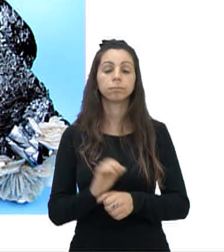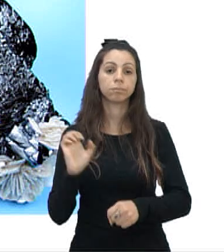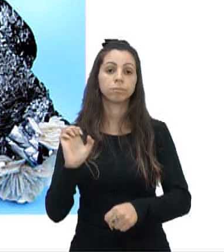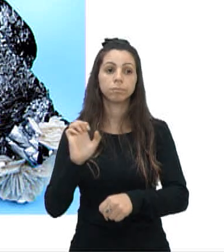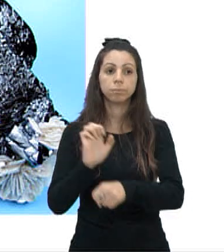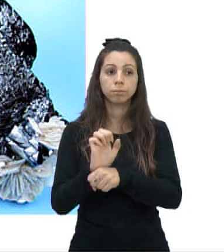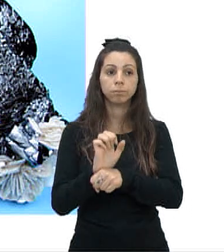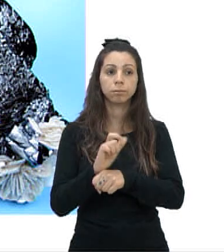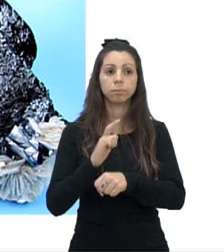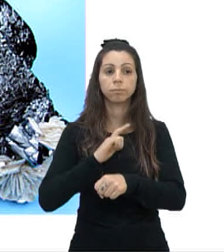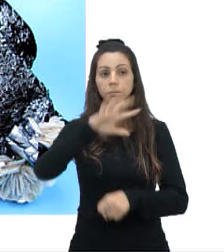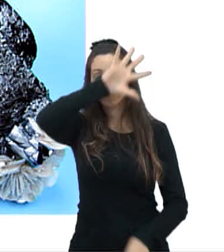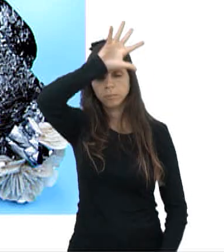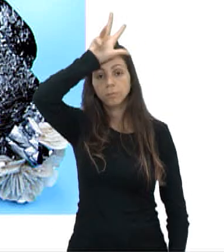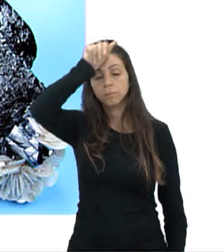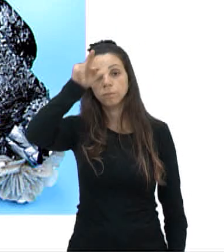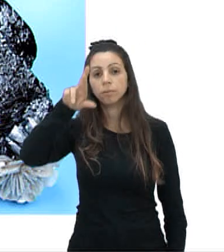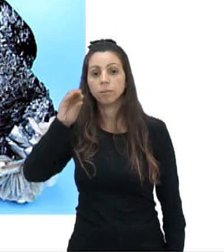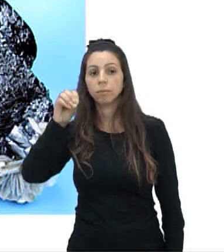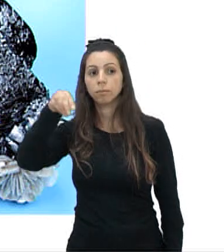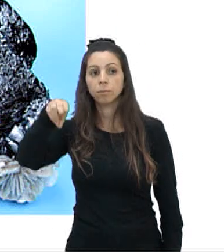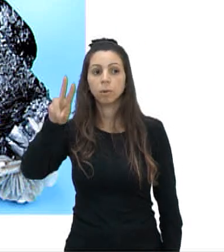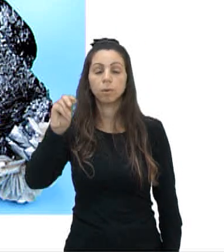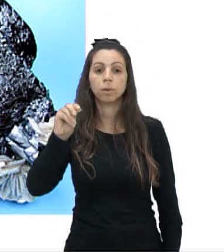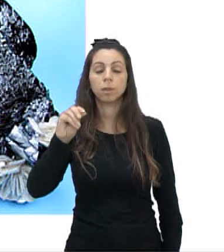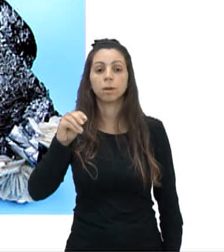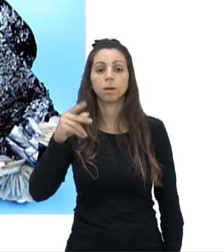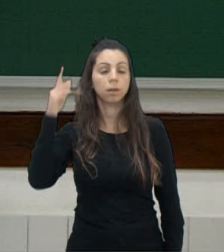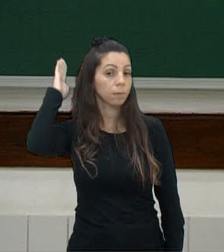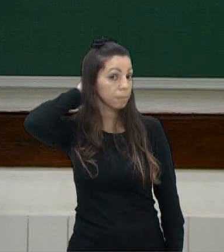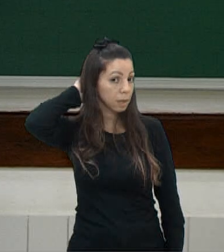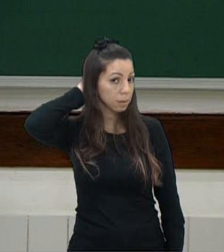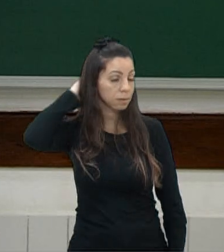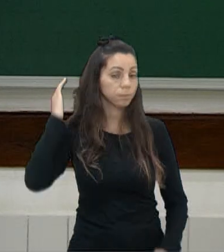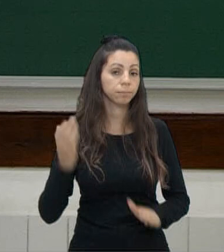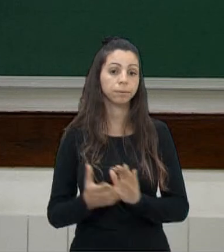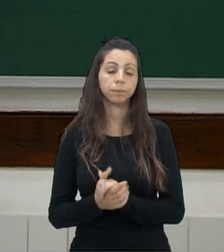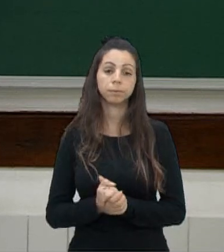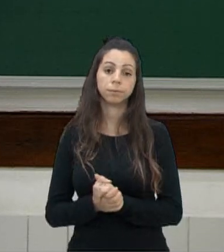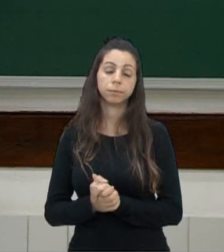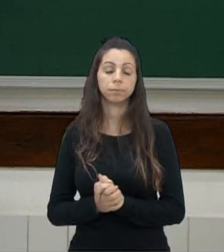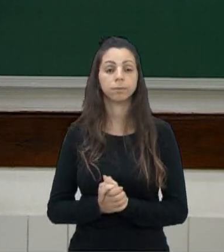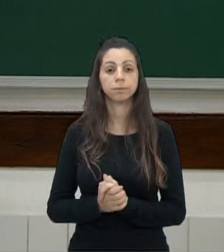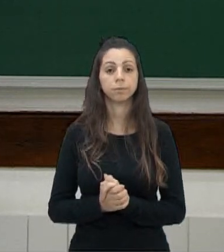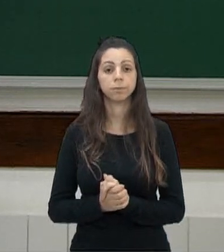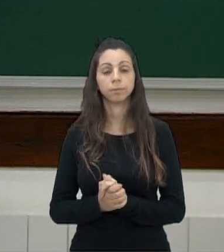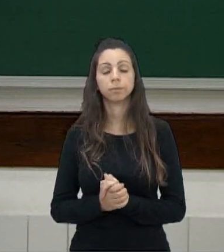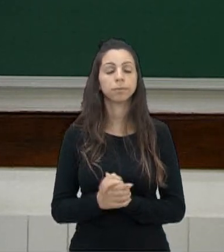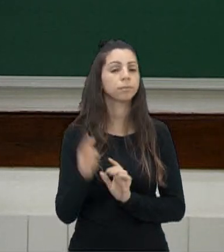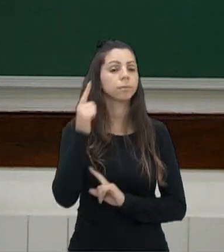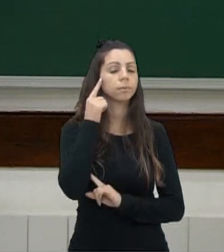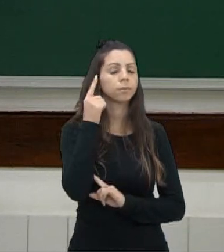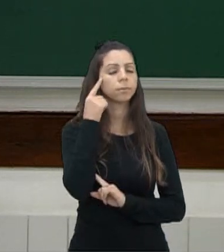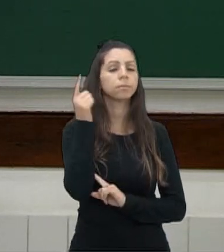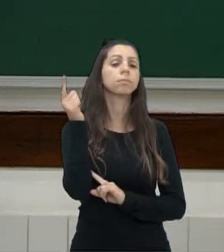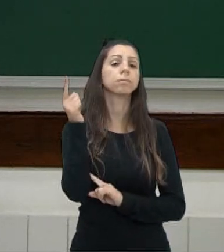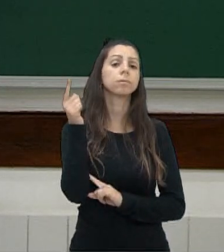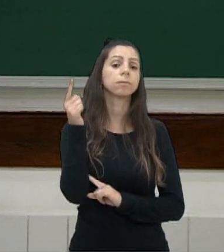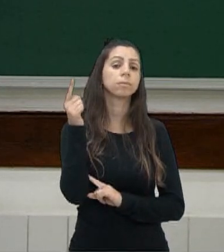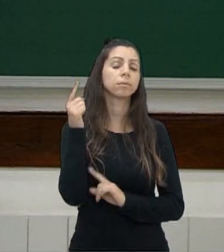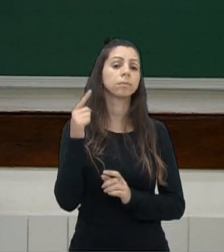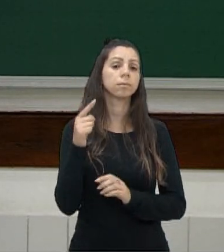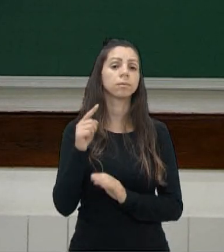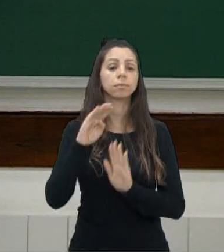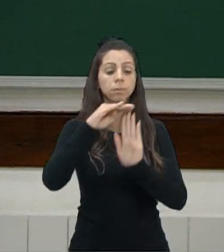estados do Amazonas, Rondônia e Pará. Então, só para a gente ter uma noção, ter uma ideia de todos